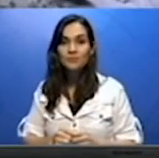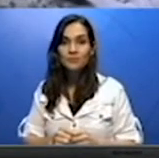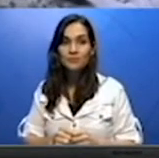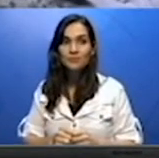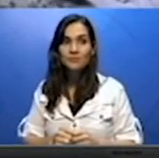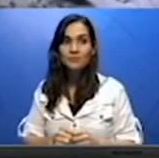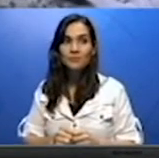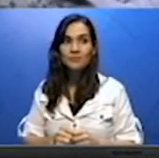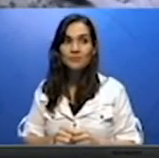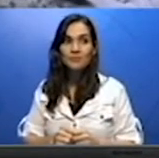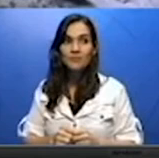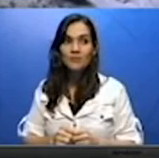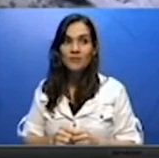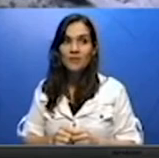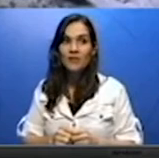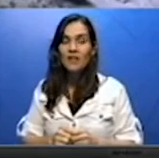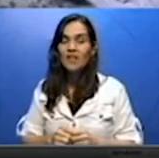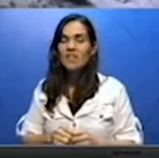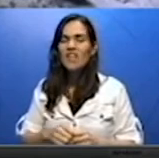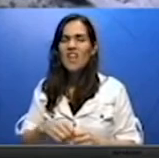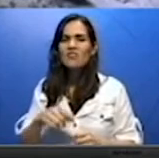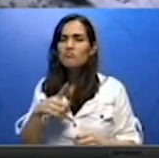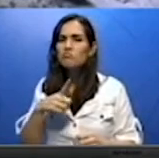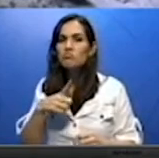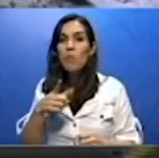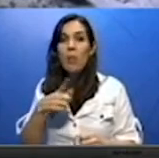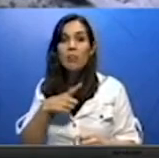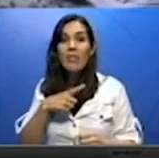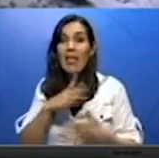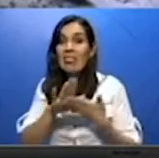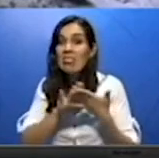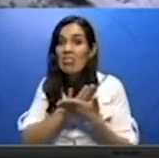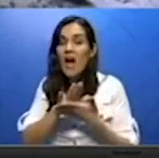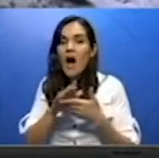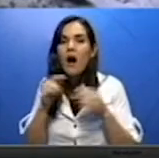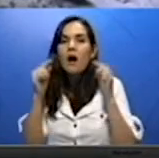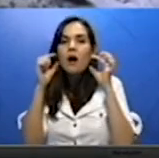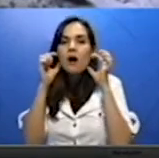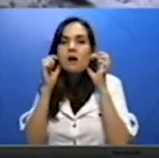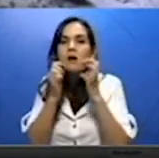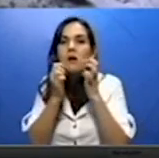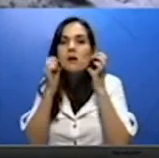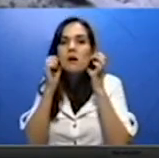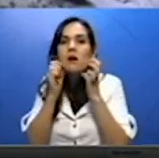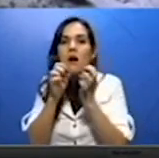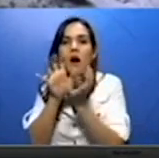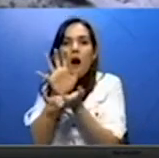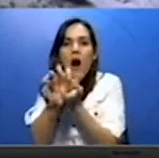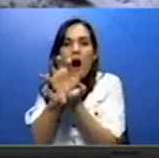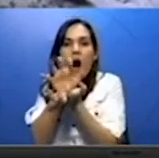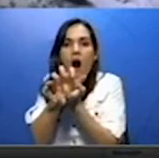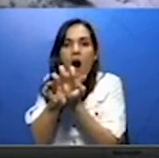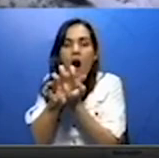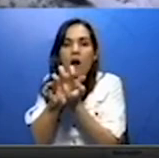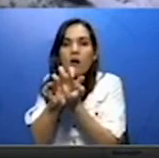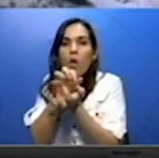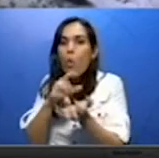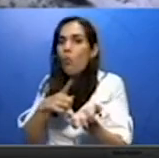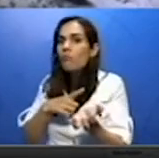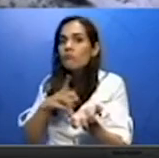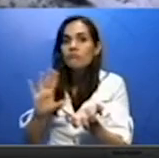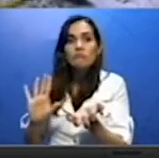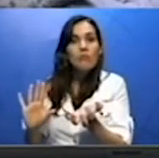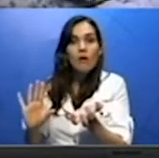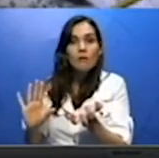bom agnatos peixes sem mandíbula e que já tem crânio a gente pode observar que ele não tem essa dobra que permite a mastigação